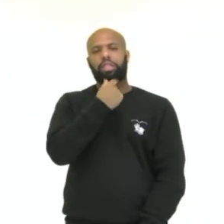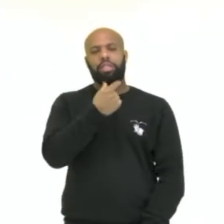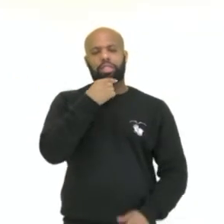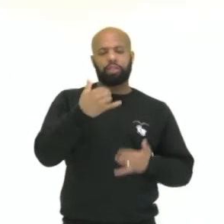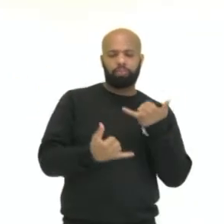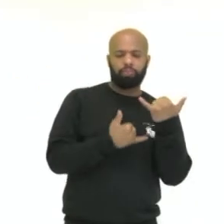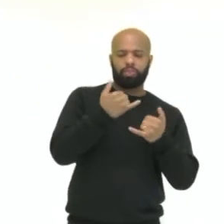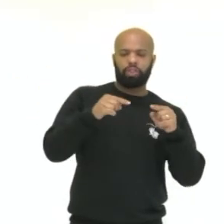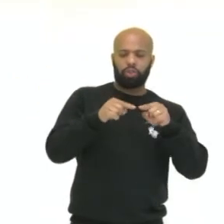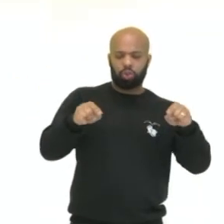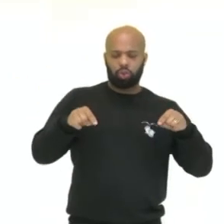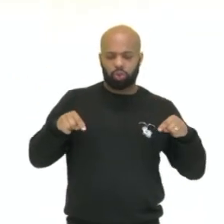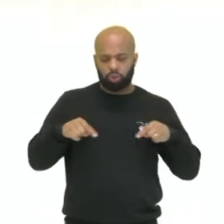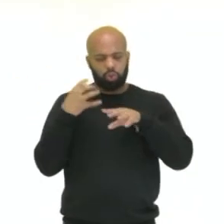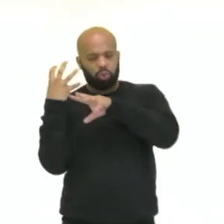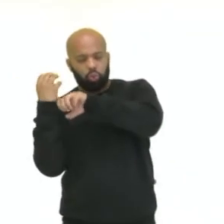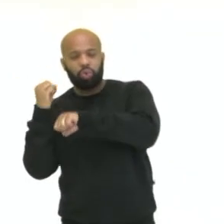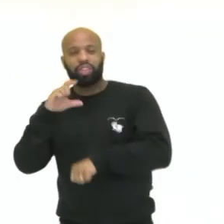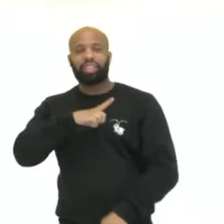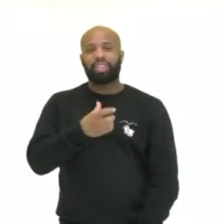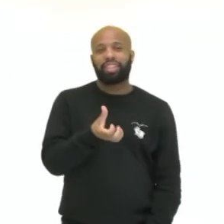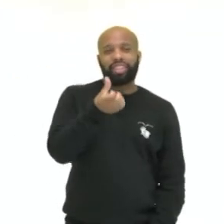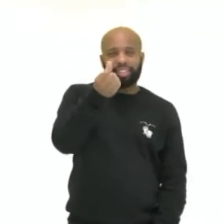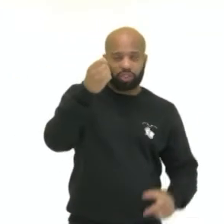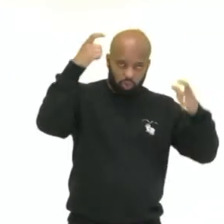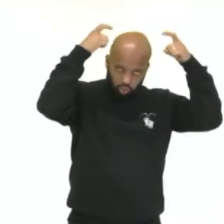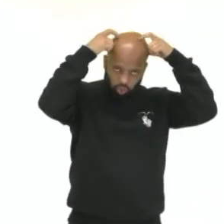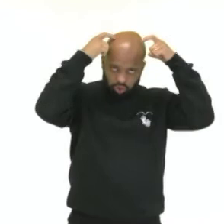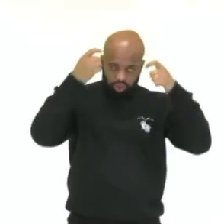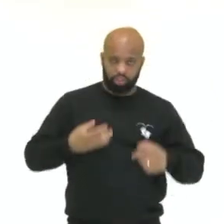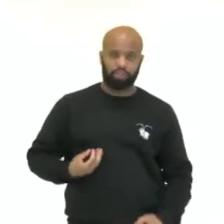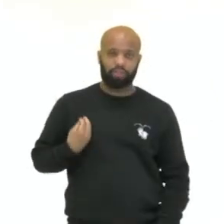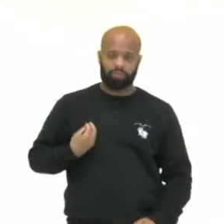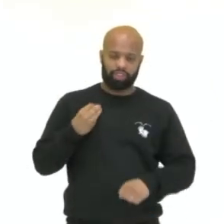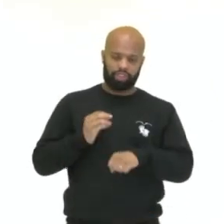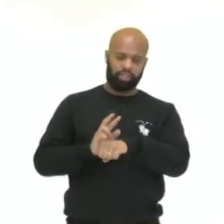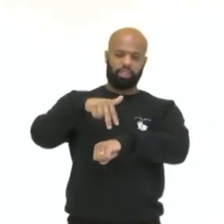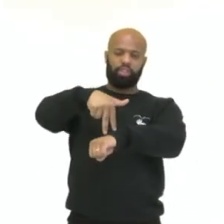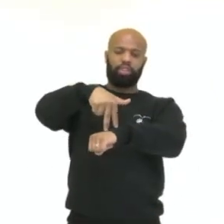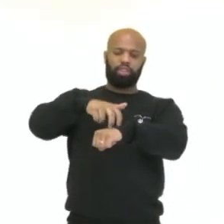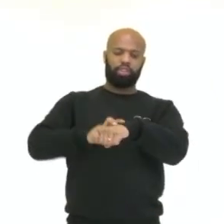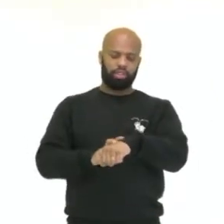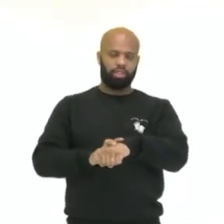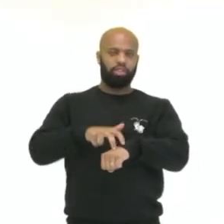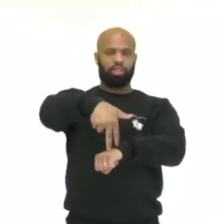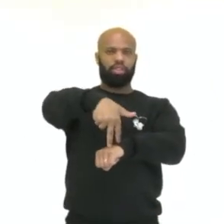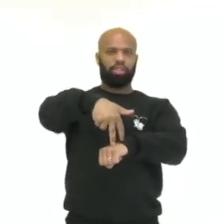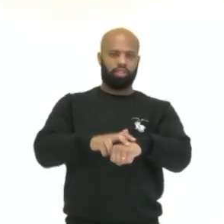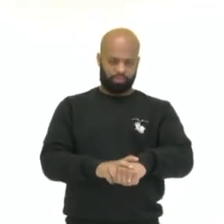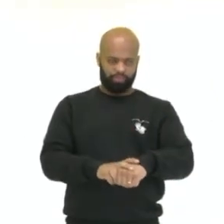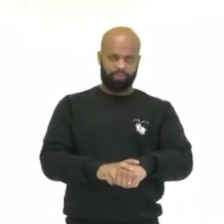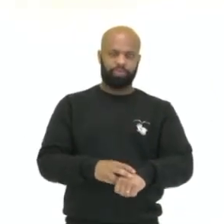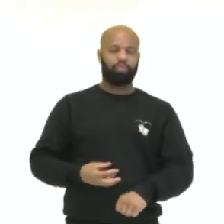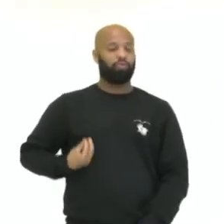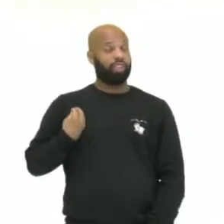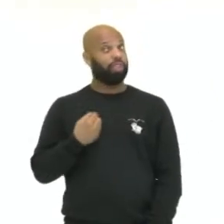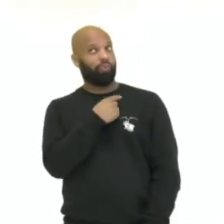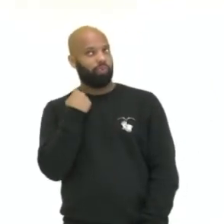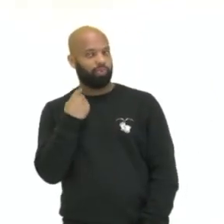seu quarto com os 6 ursinhos que jogam vivo e morto ao comando do garoto. De acordo com a